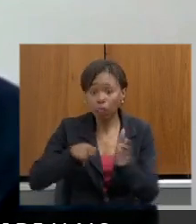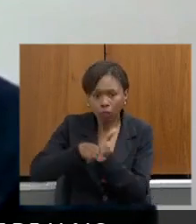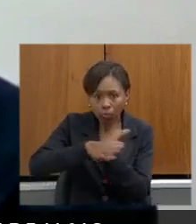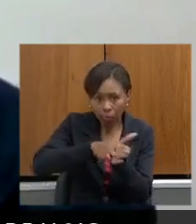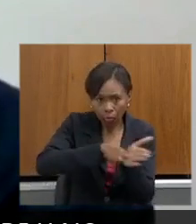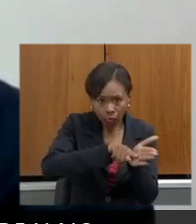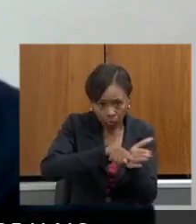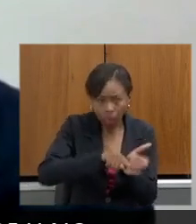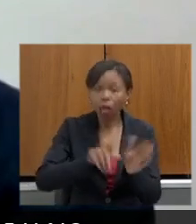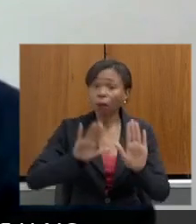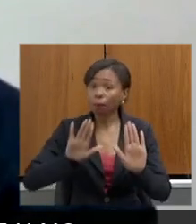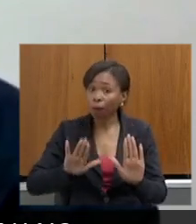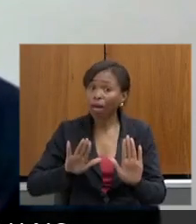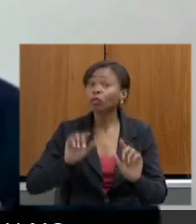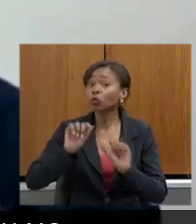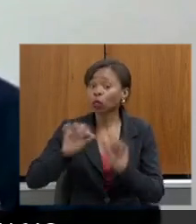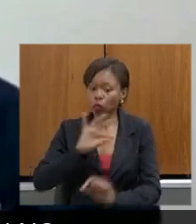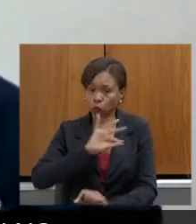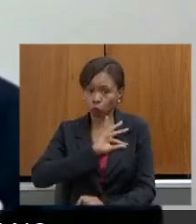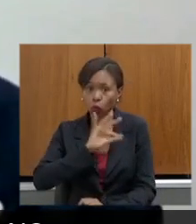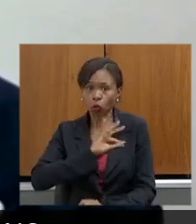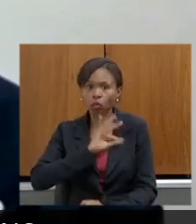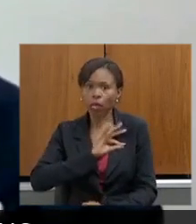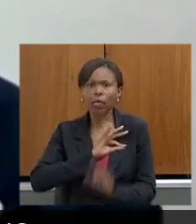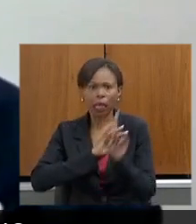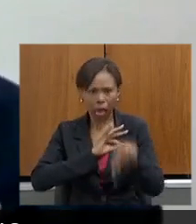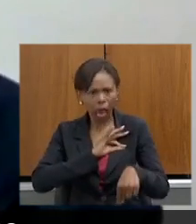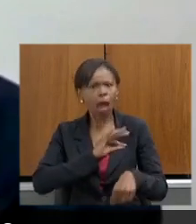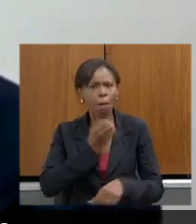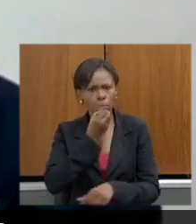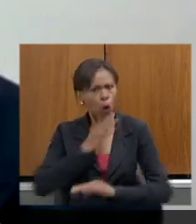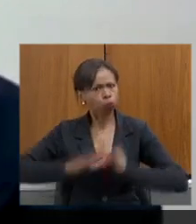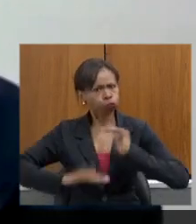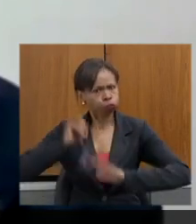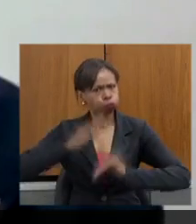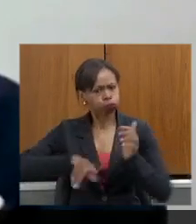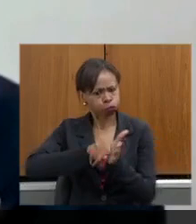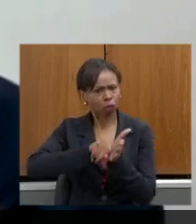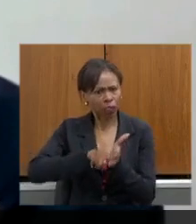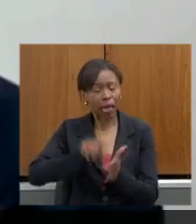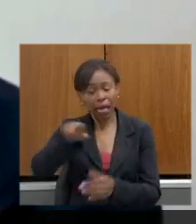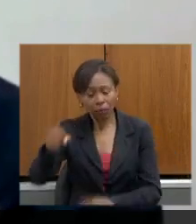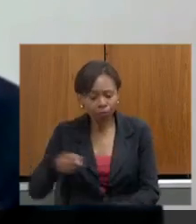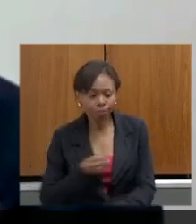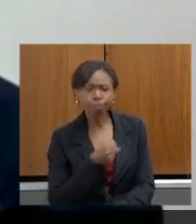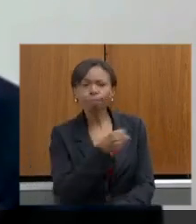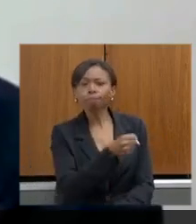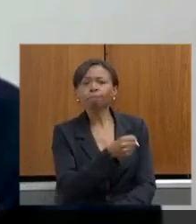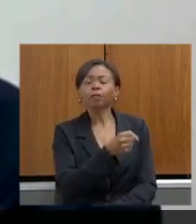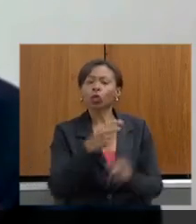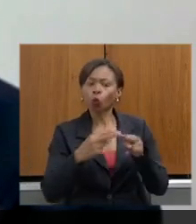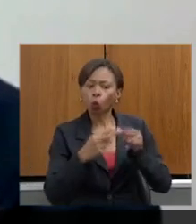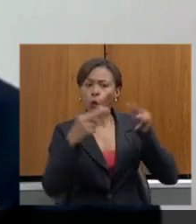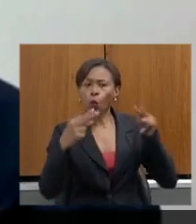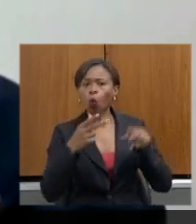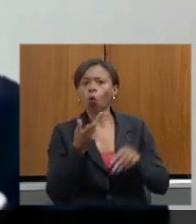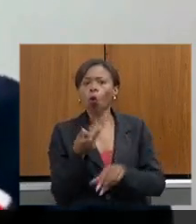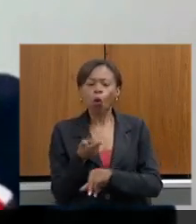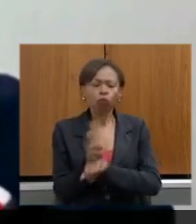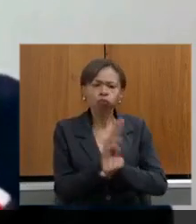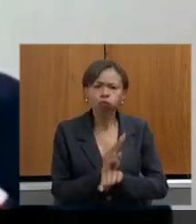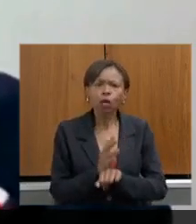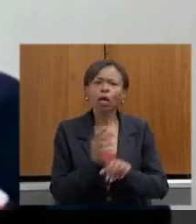pegar os nossos policiais são excepcionais e investigadores e colocar os para trabalhar é isso que nós precisão